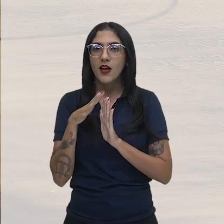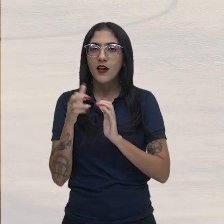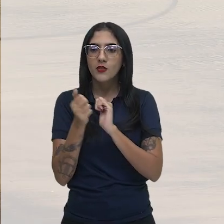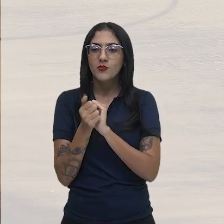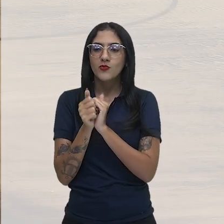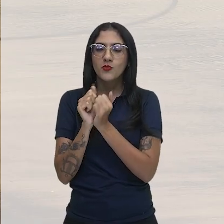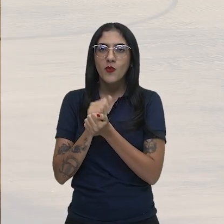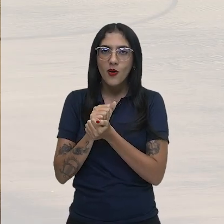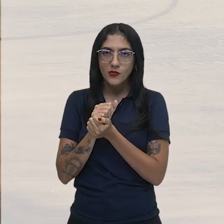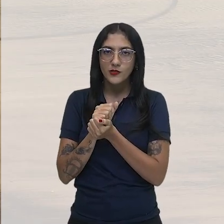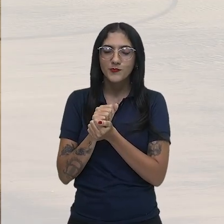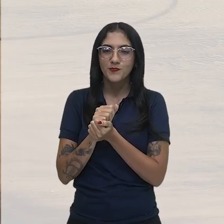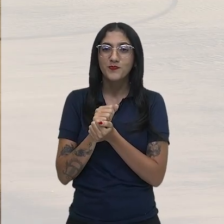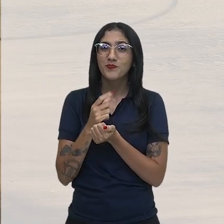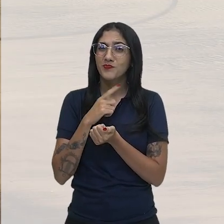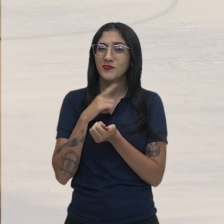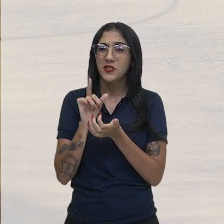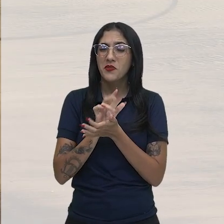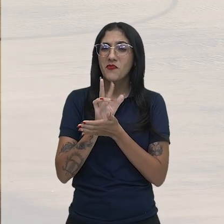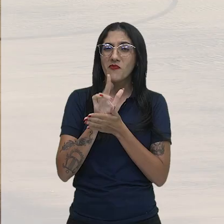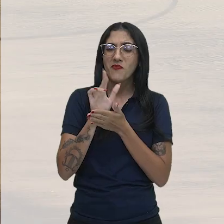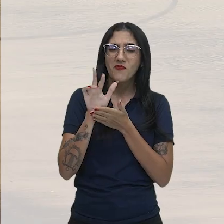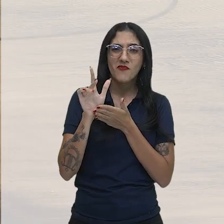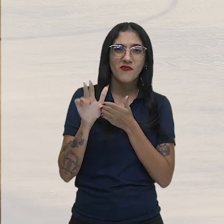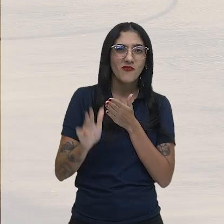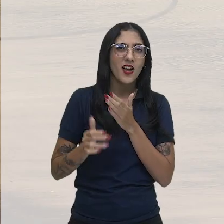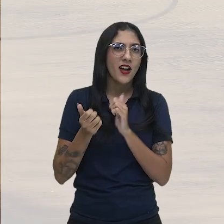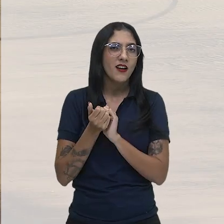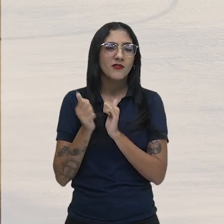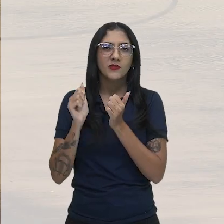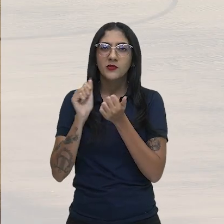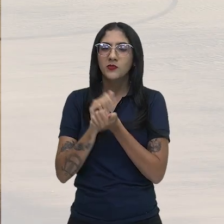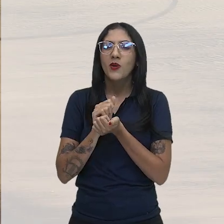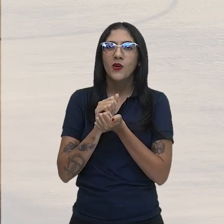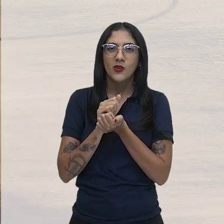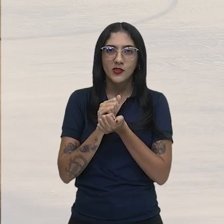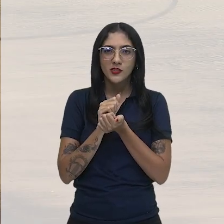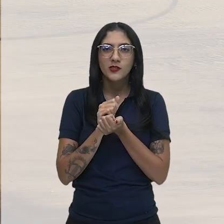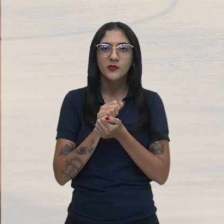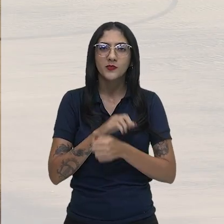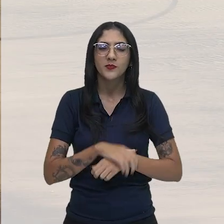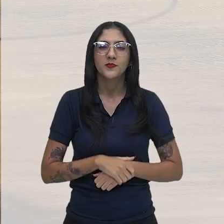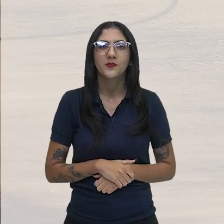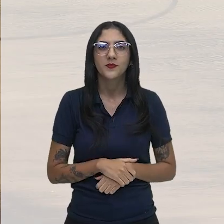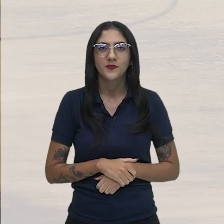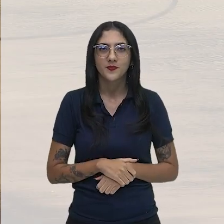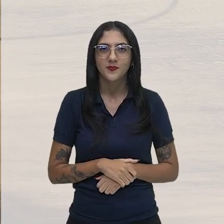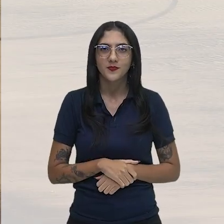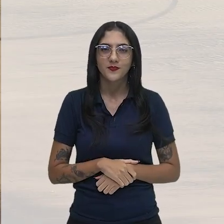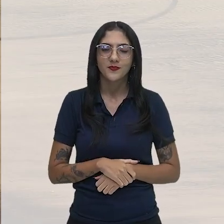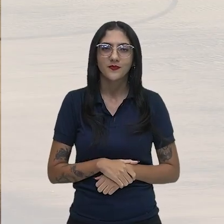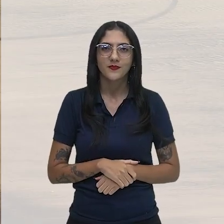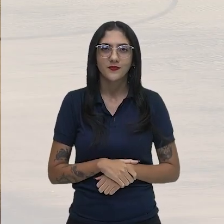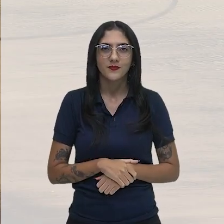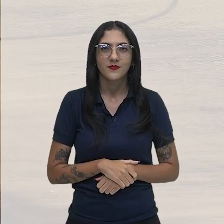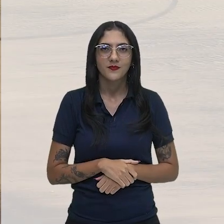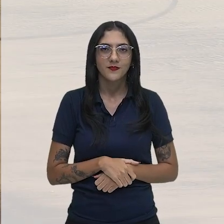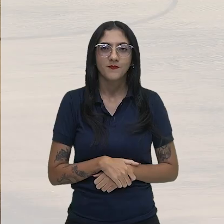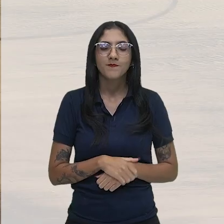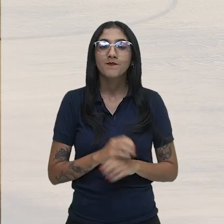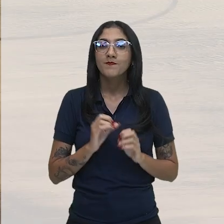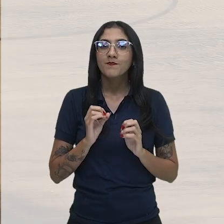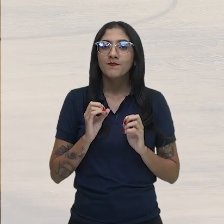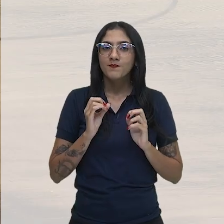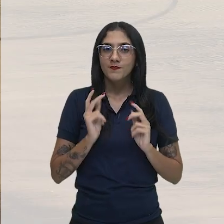esportivo. E nós temos várias lutas, que estão aí inseridas como esporte de alto rendimento, não é mesmo?